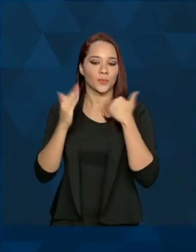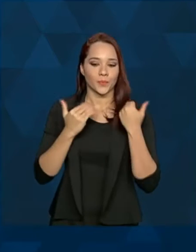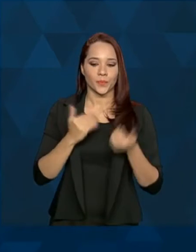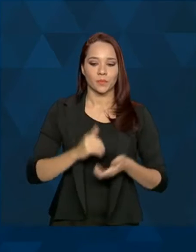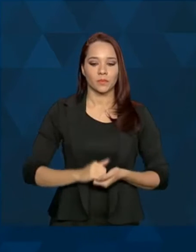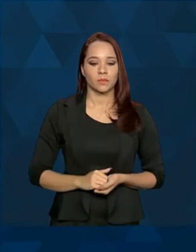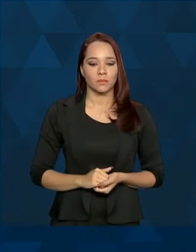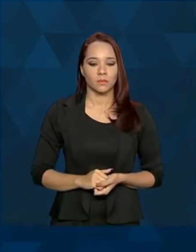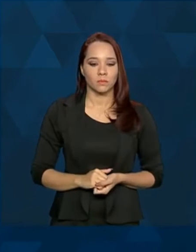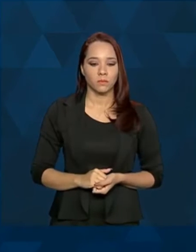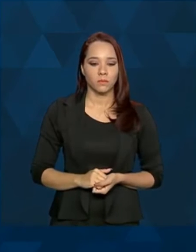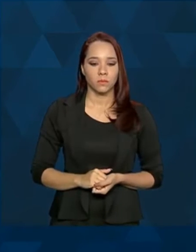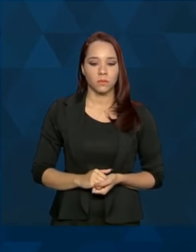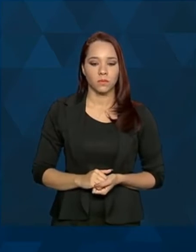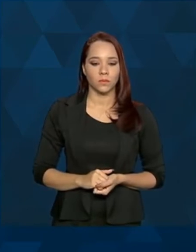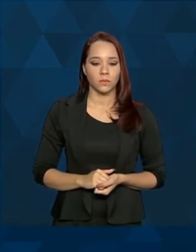Próximo.